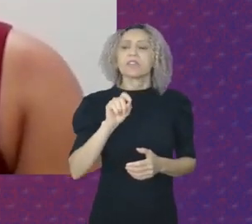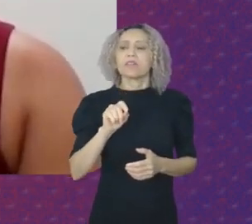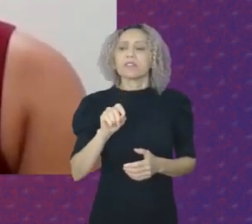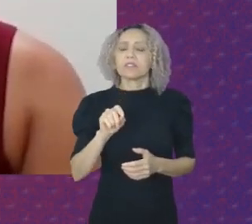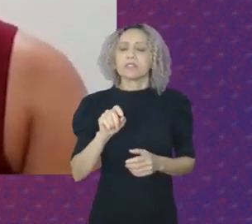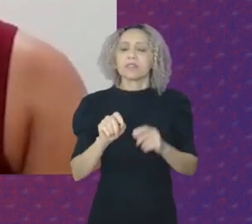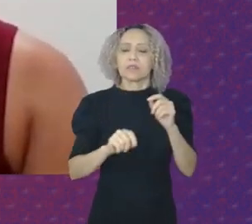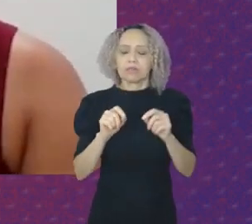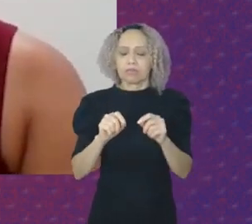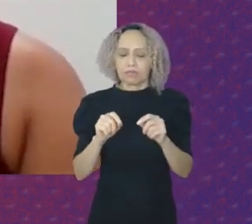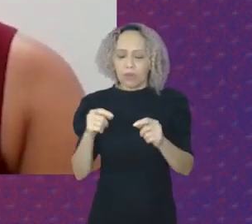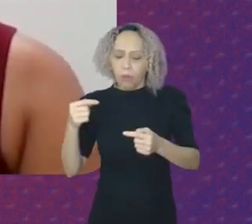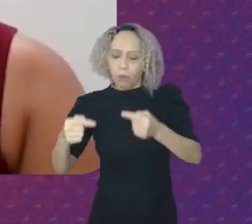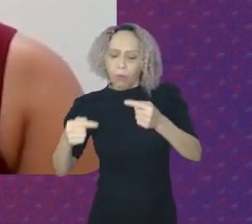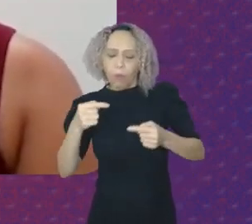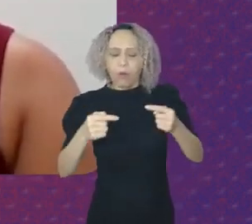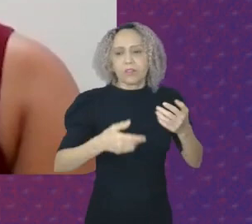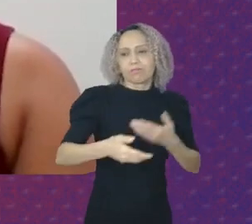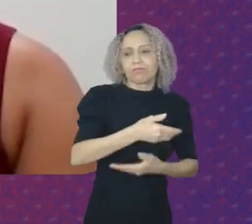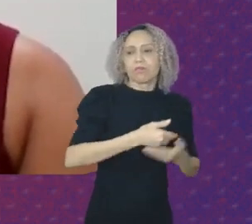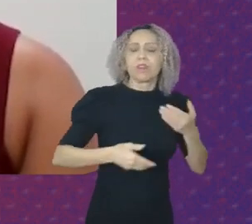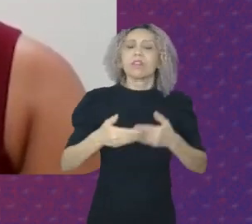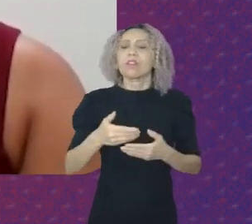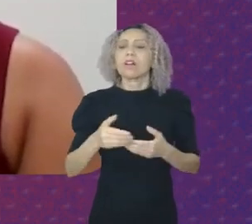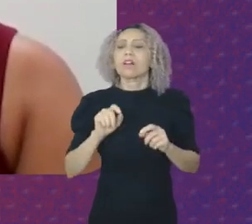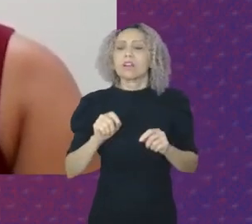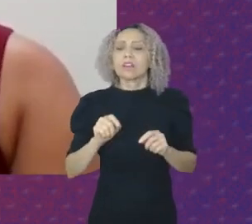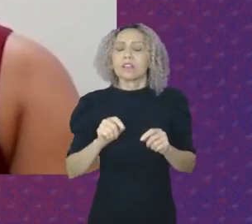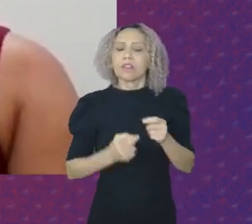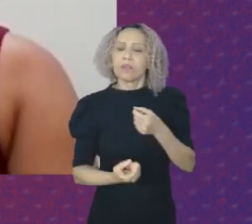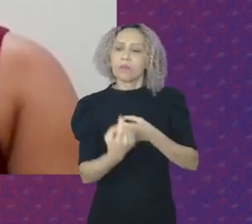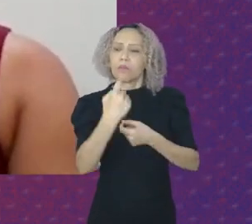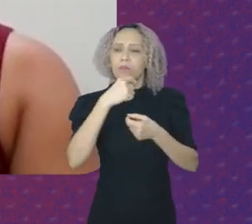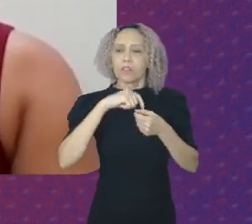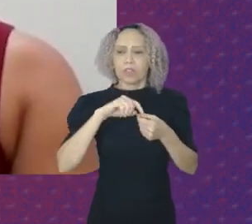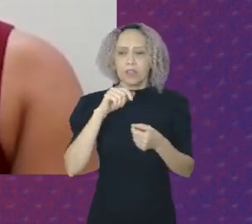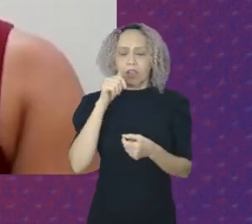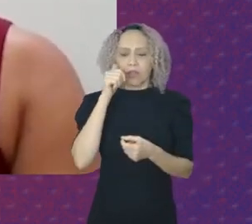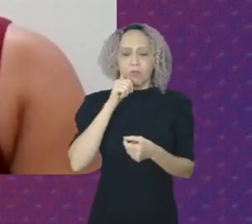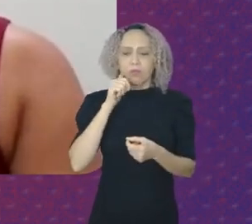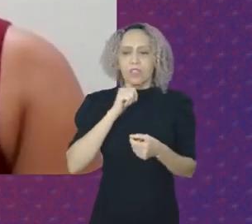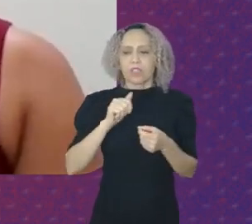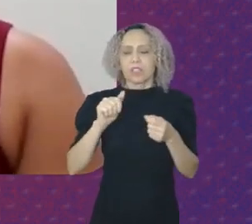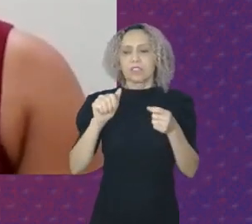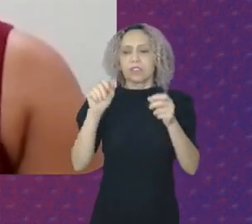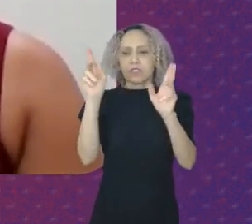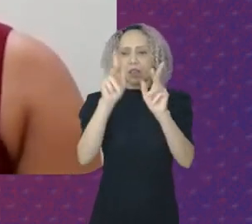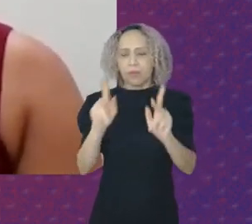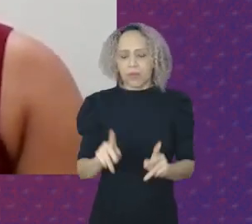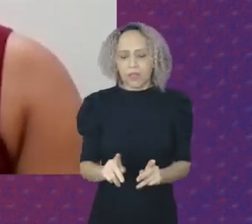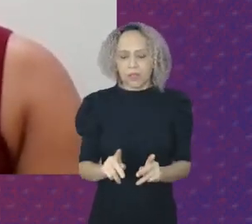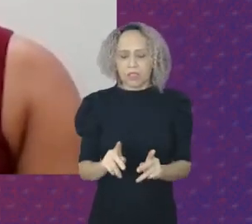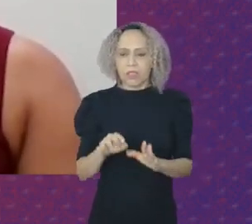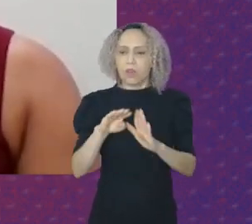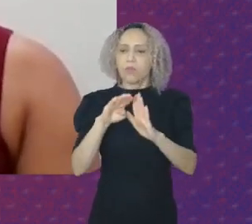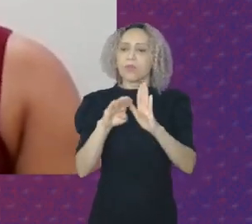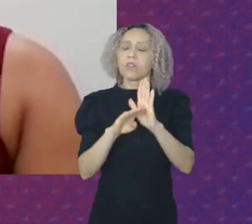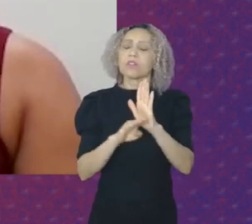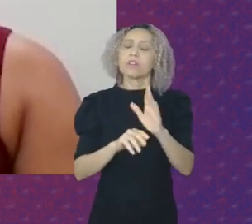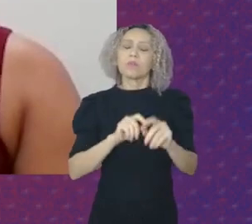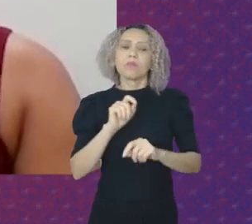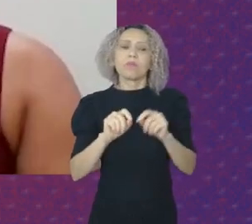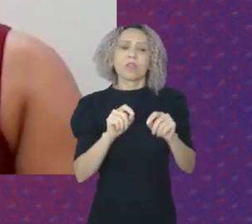está estudando a retomada é o programa Mulheres da Paz, que é um programa que passa pelo fortalecimento das mulheres que